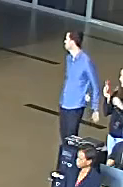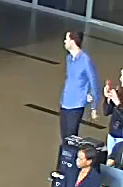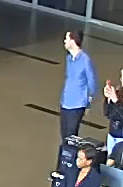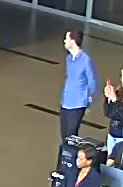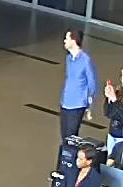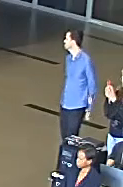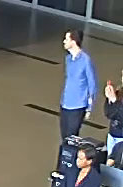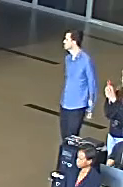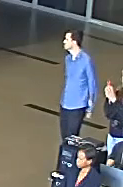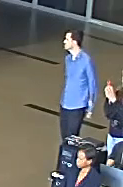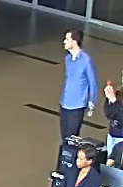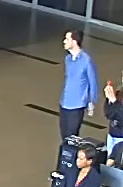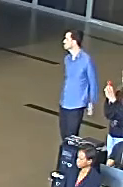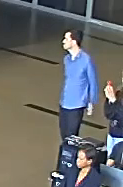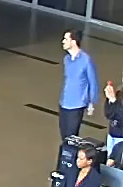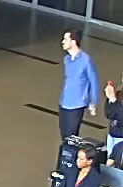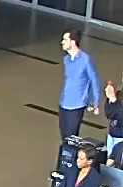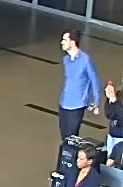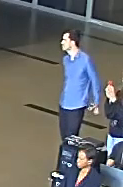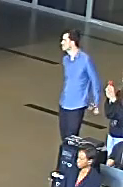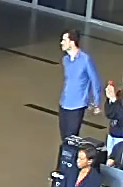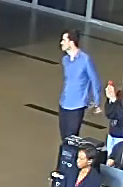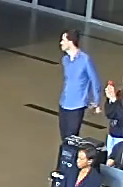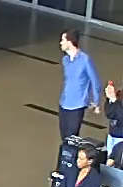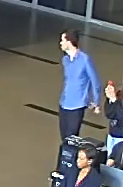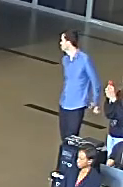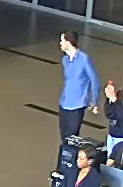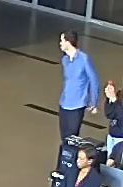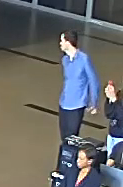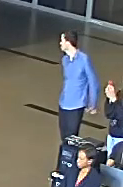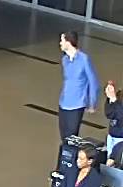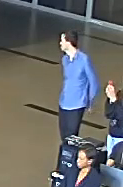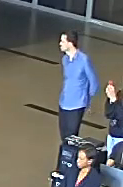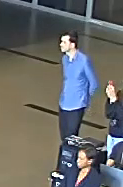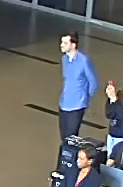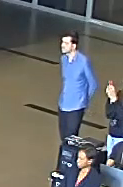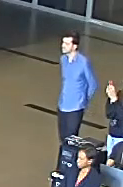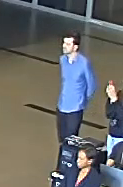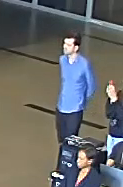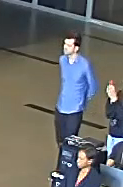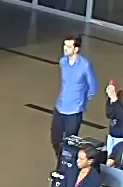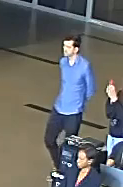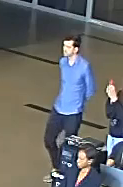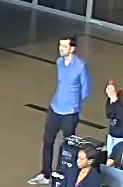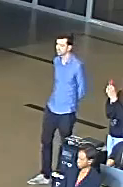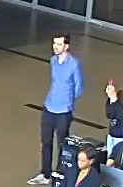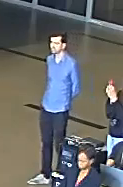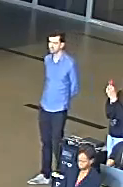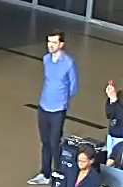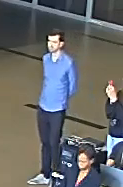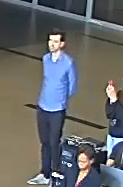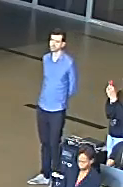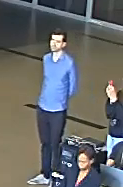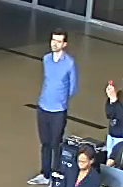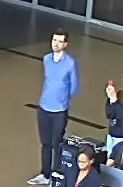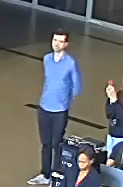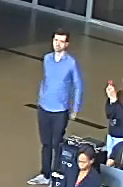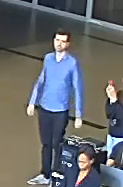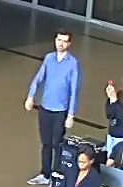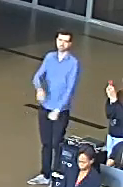Barreiras ao seu acesso então em 2018 aqui todos os homens começaram a sair da fábrica